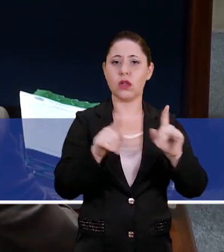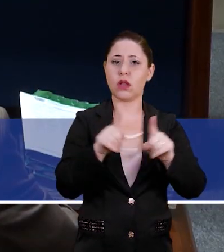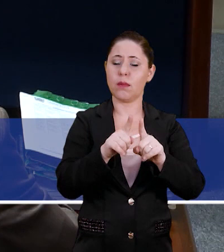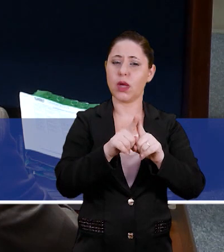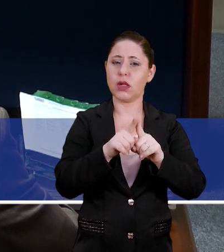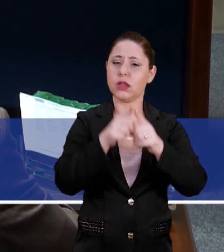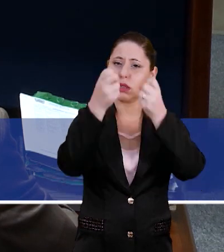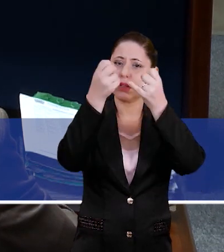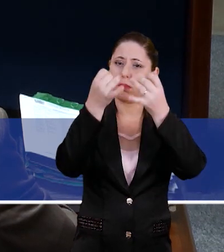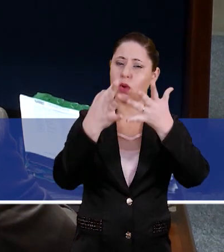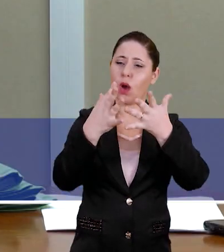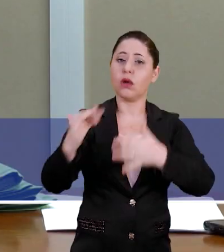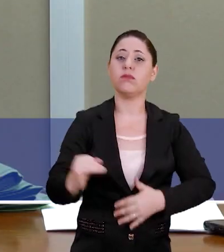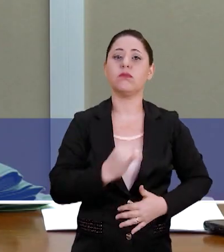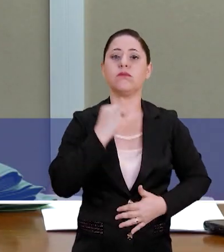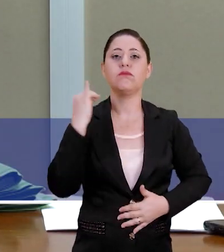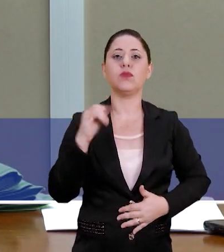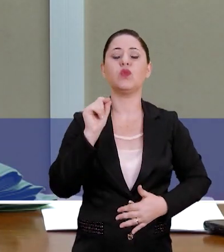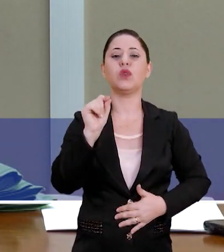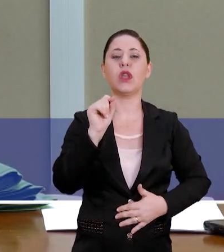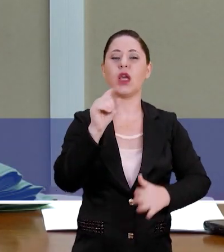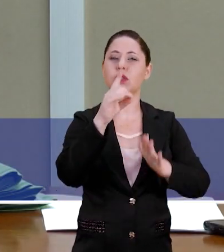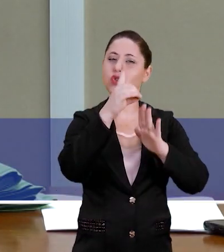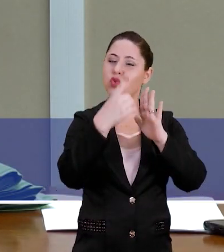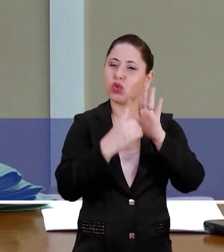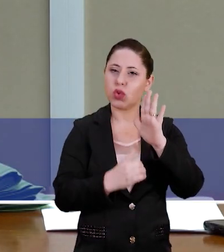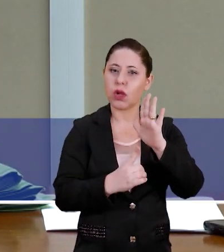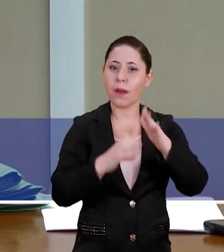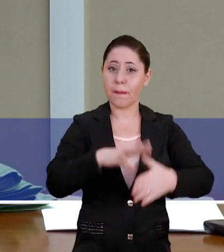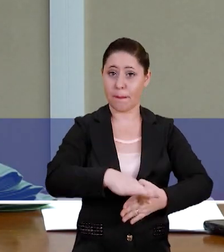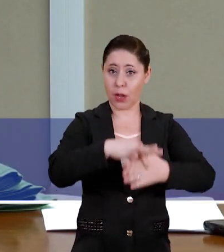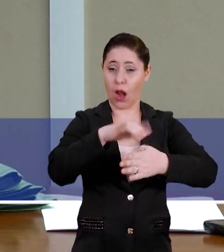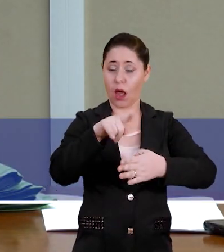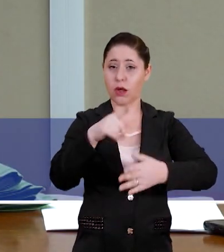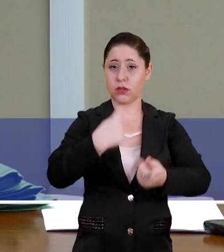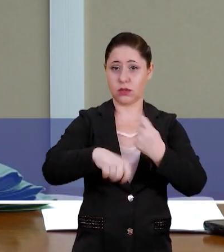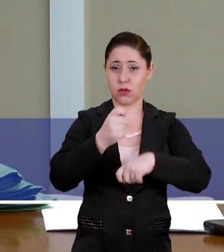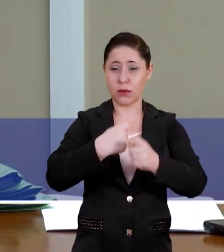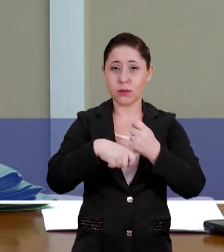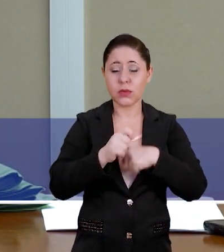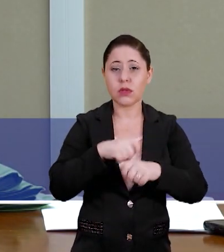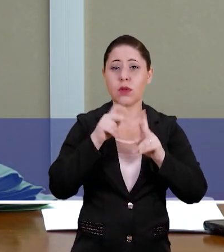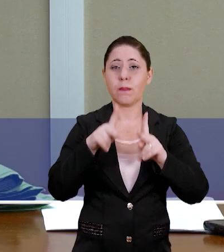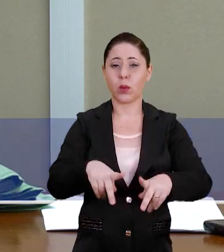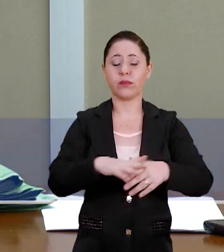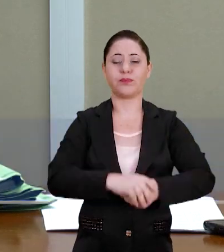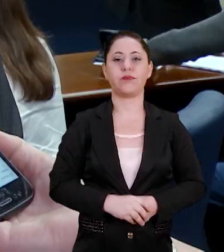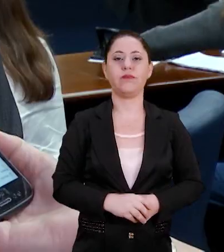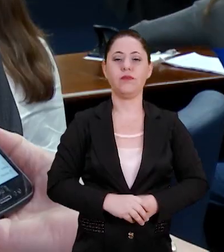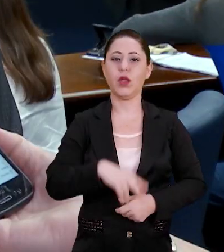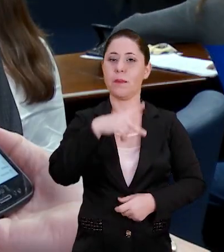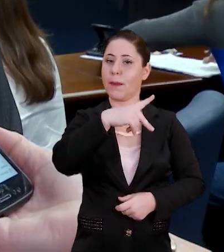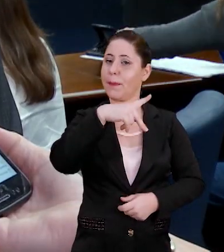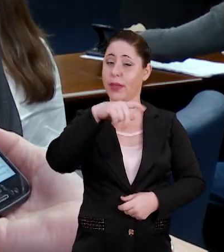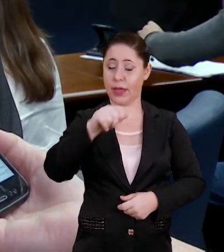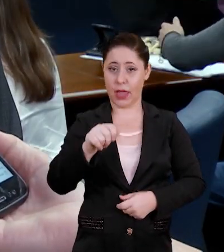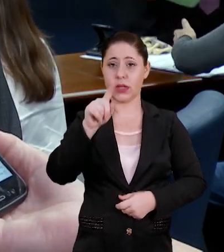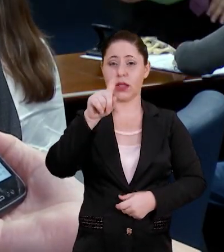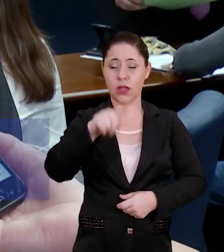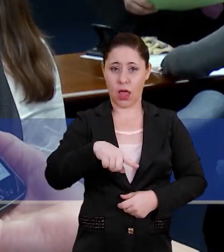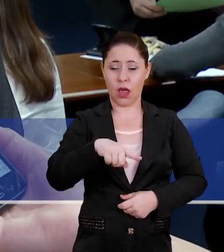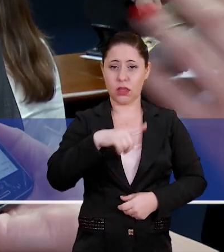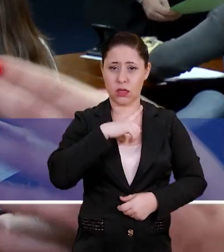e destacou sua essência, no que condiz às diretrizes e prioridades da administração pública. O PPA que